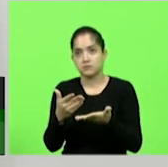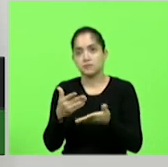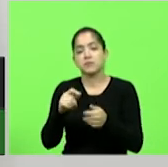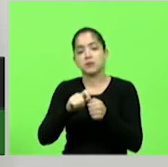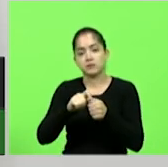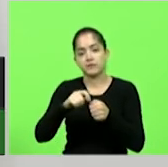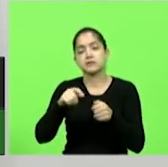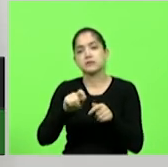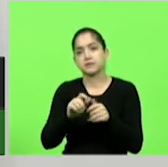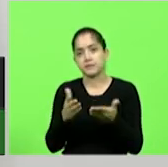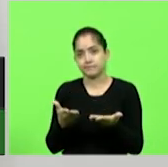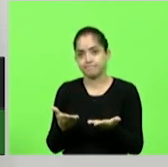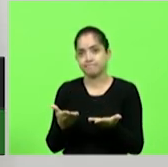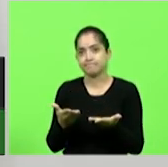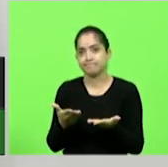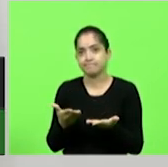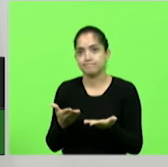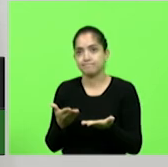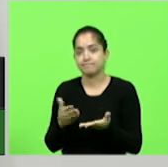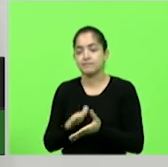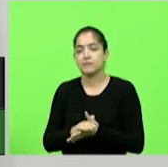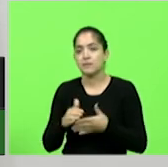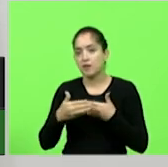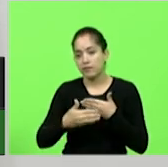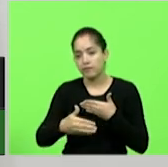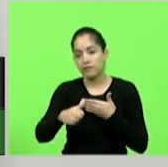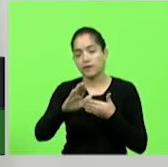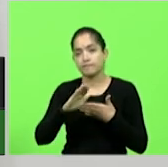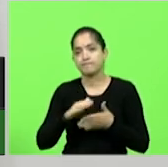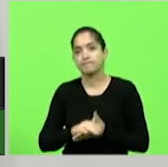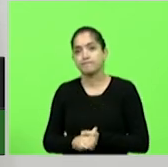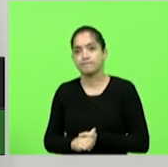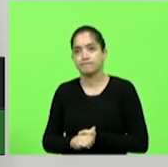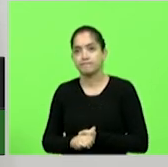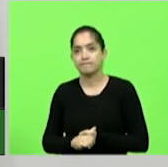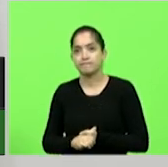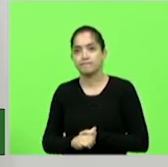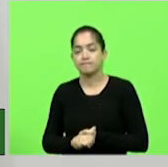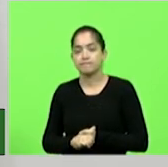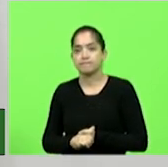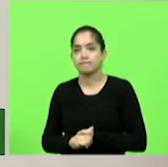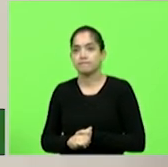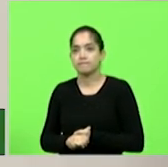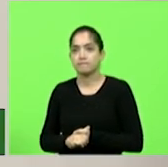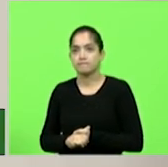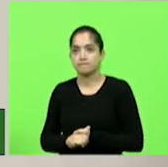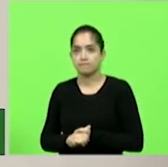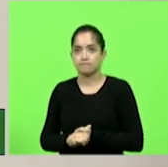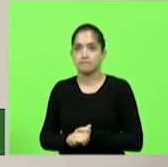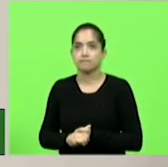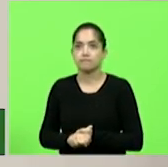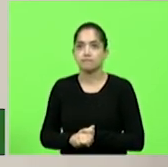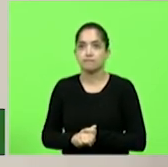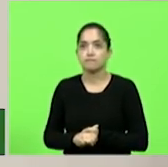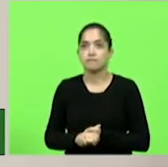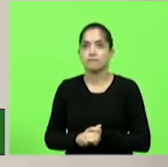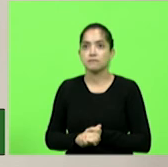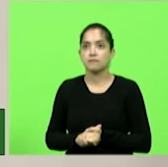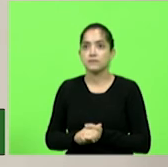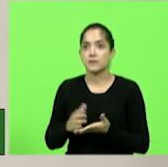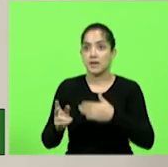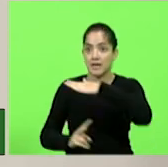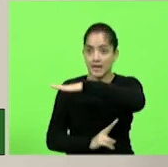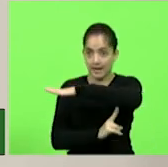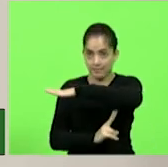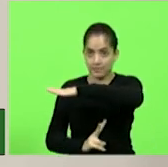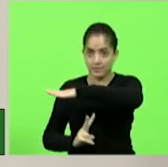o rio também. E segue o barco. Obrigado, senhor presidente. Obrigado, Kennedy. Sem falar aquela ponte de